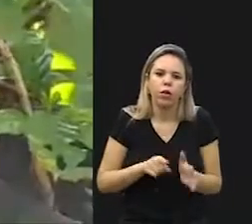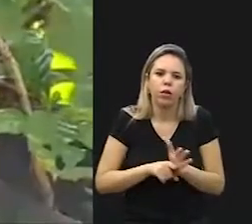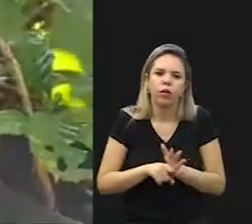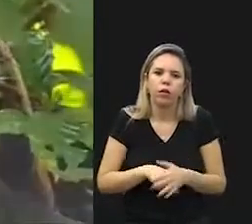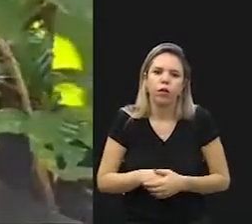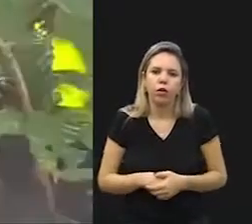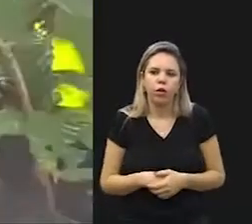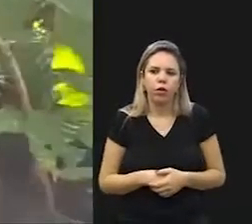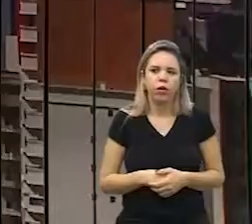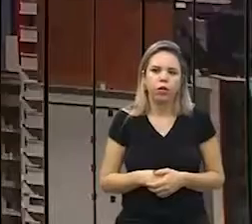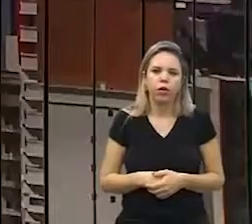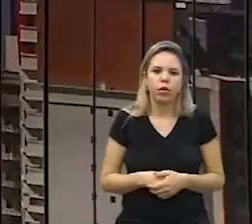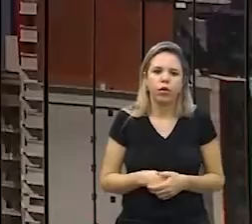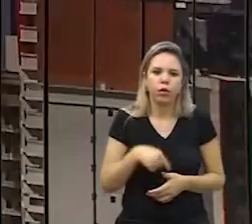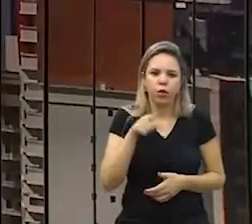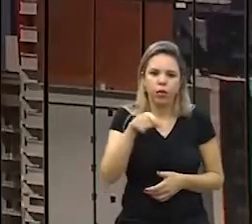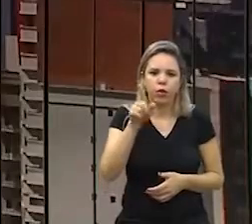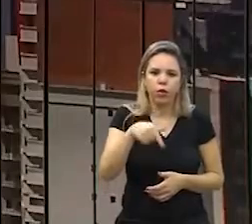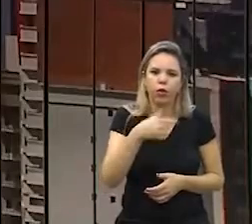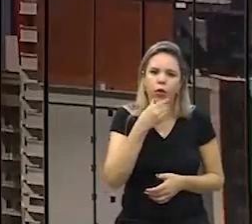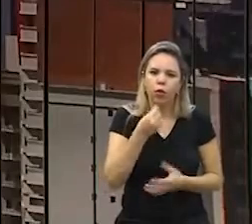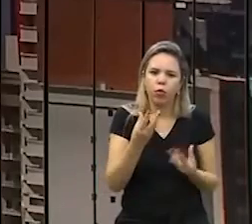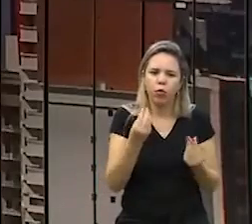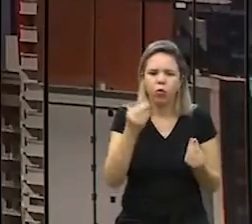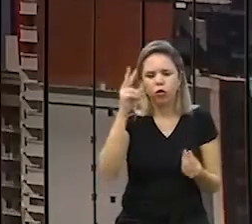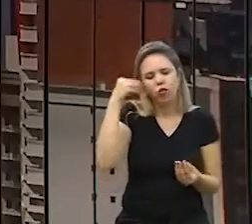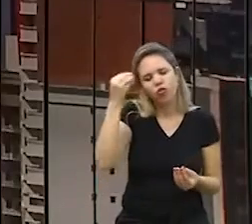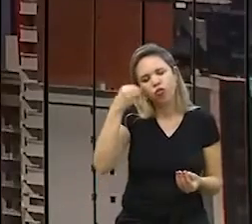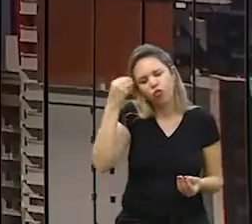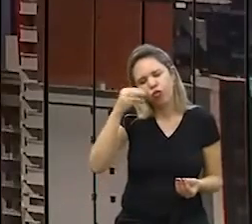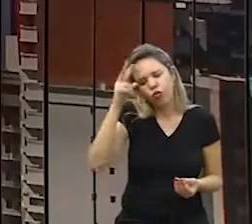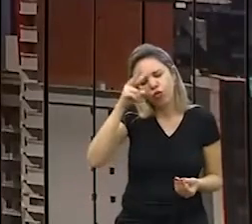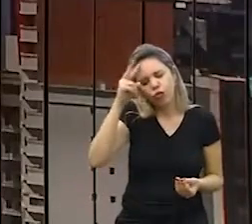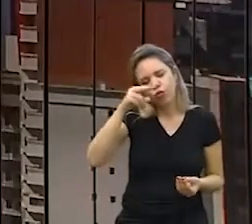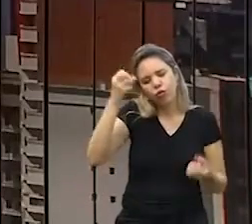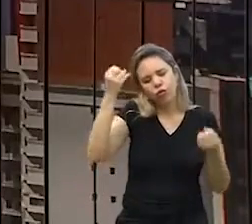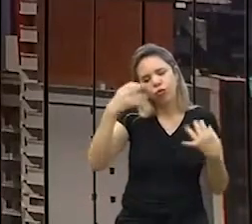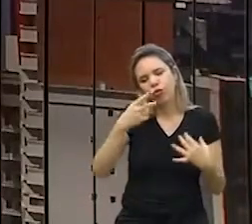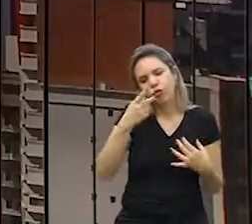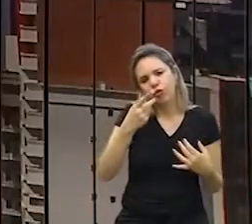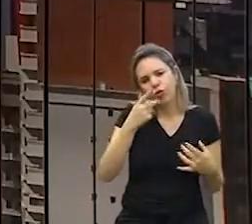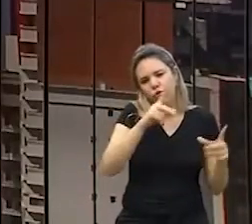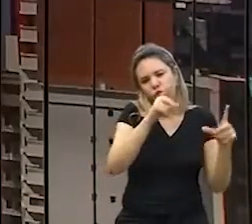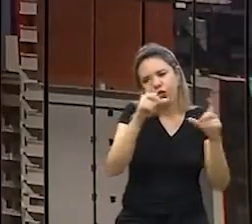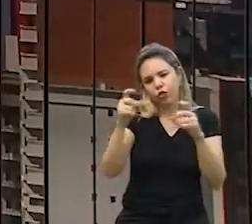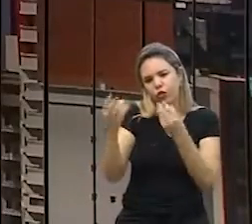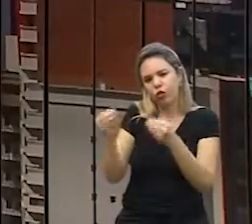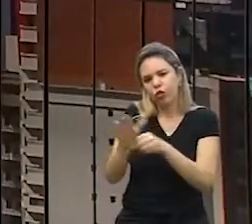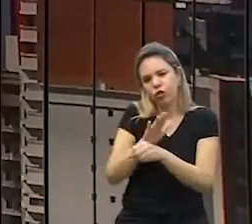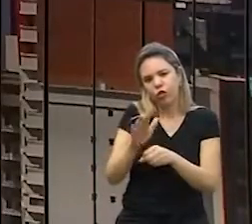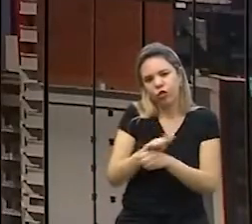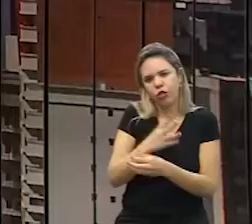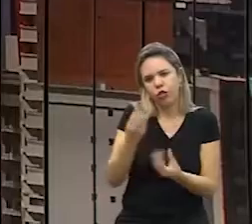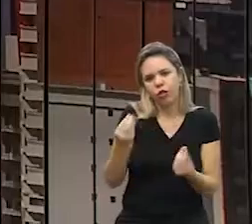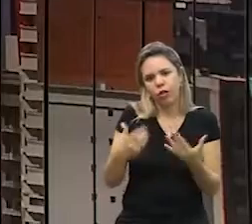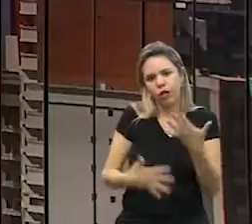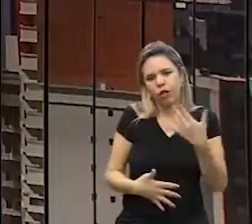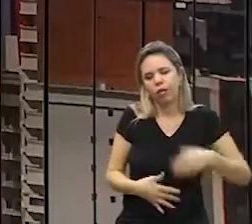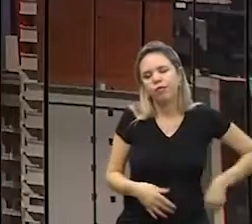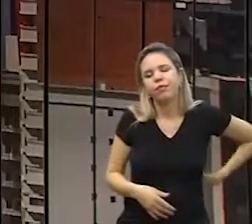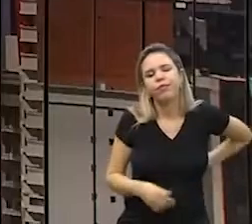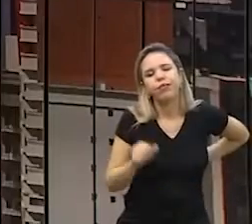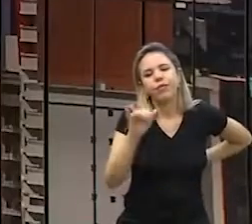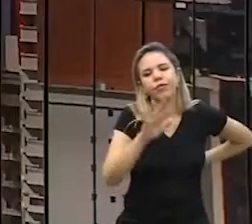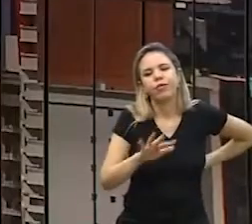estudos. Vitor, você que é um homem cheio de histórias para contar, cheio de fotos, deve ter um acervo aí cheio